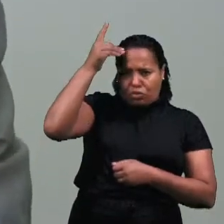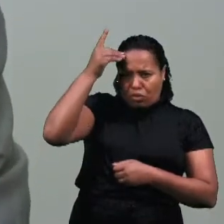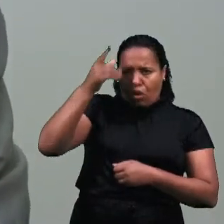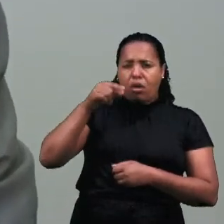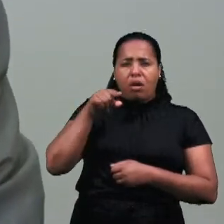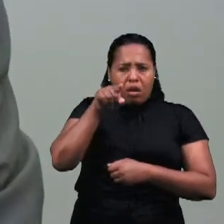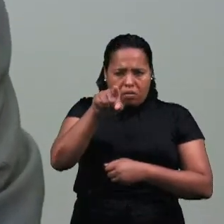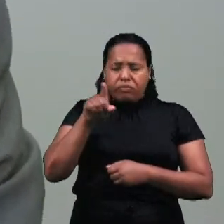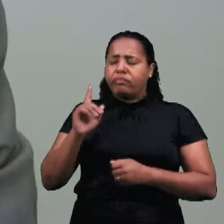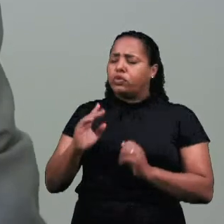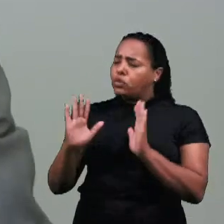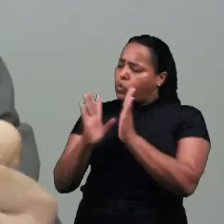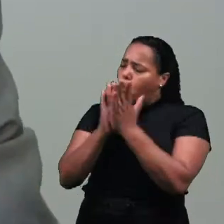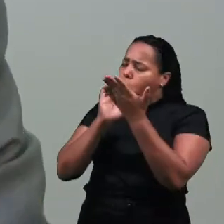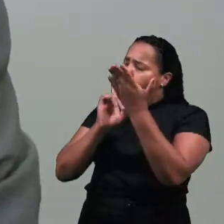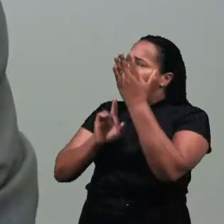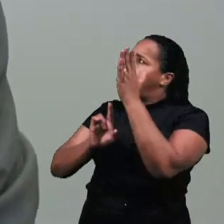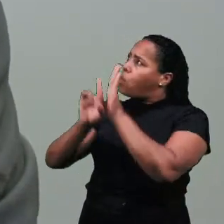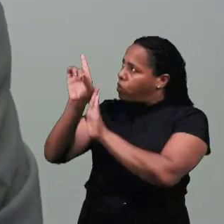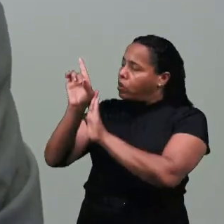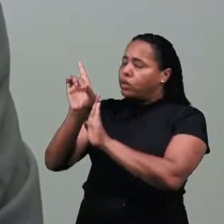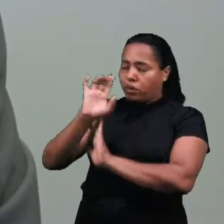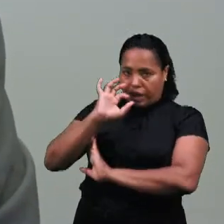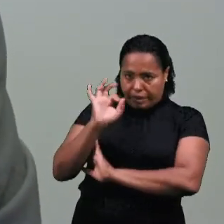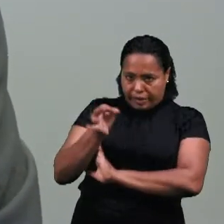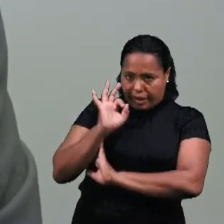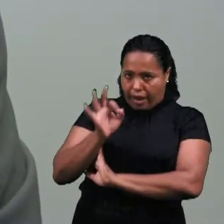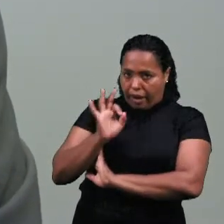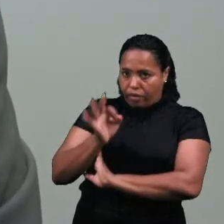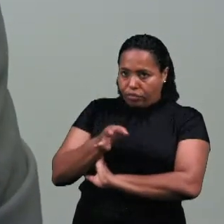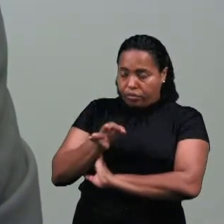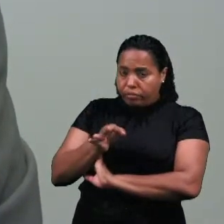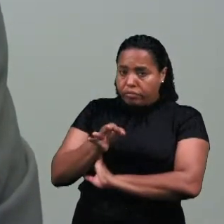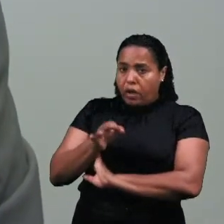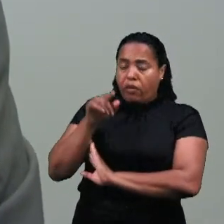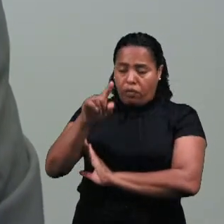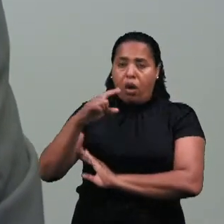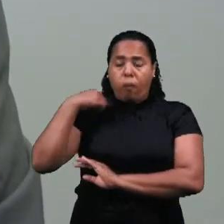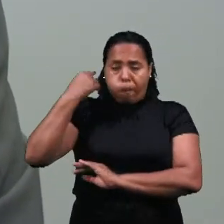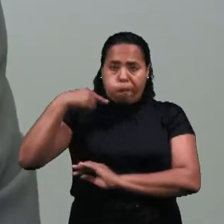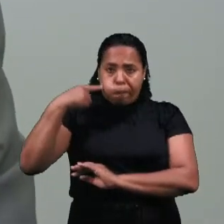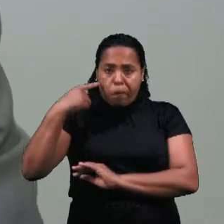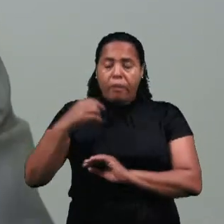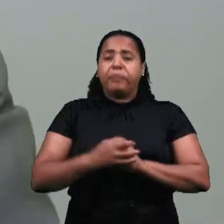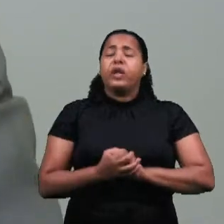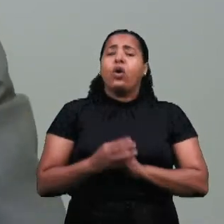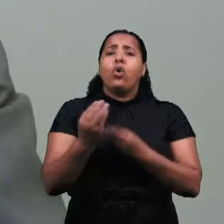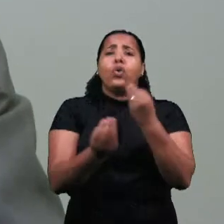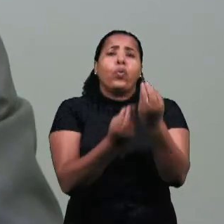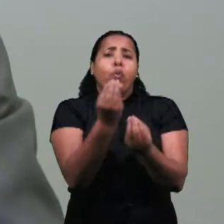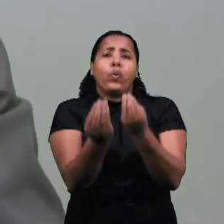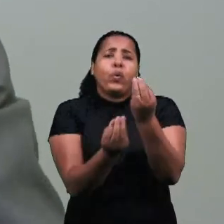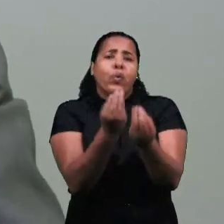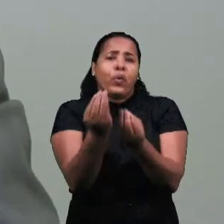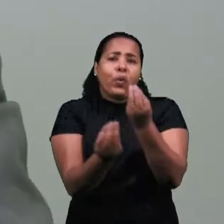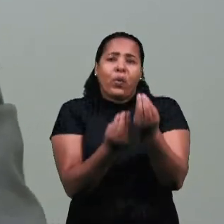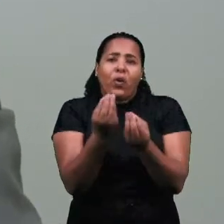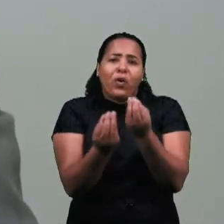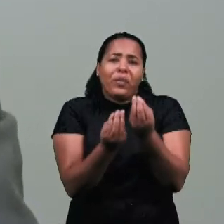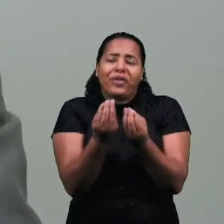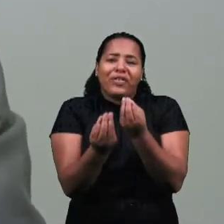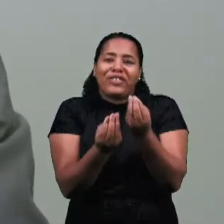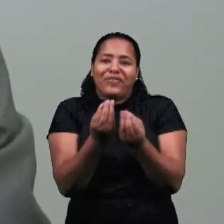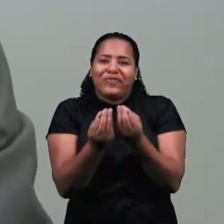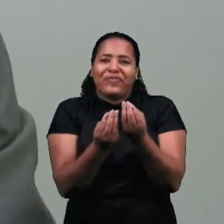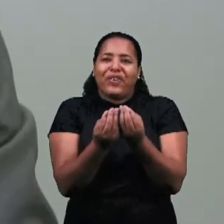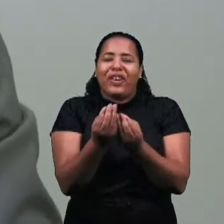senhor, né, fazer, começar a ingressar sendo aí advogado. E como é que foi a constituição de família,